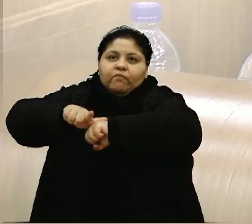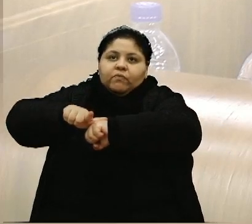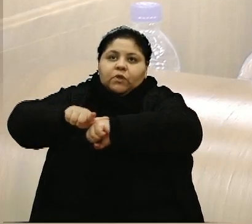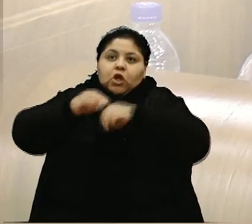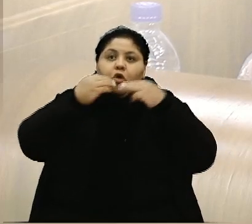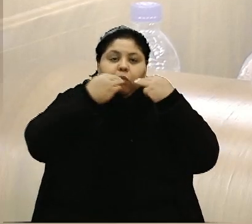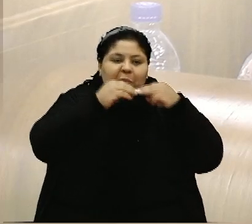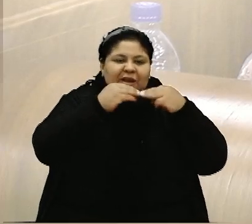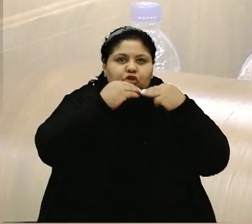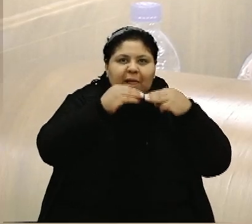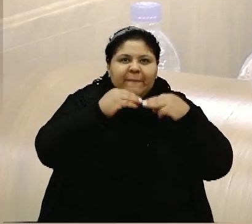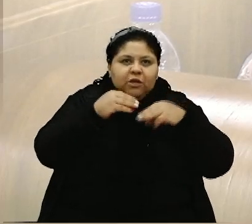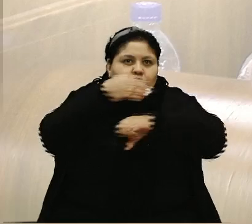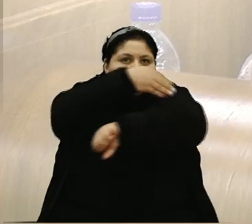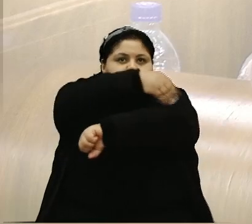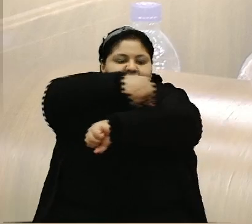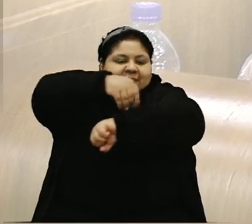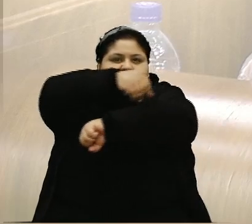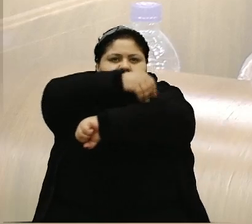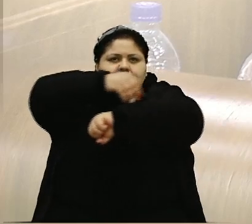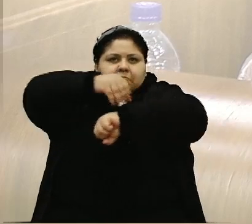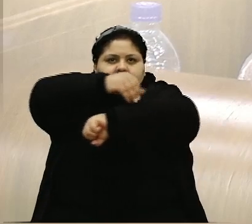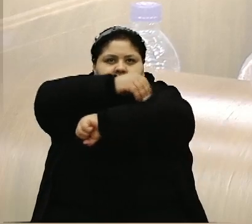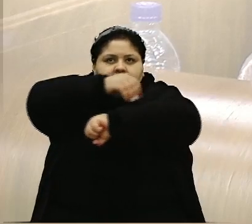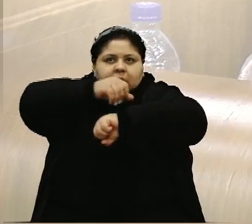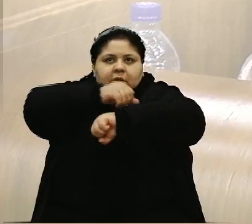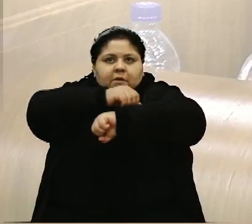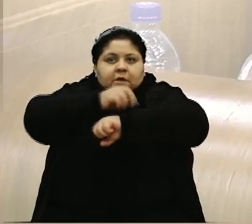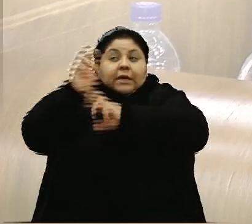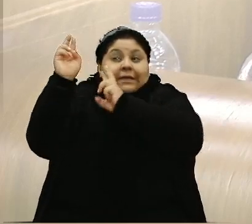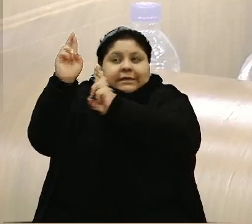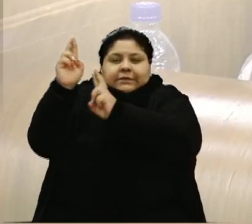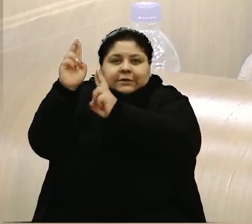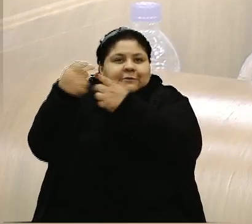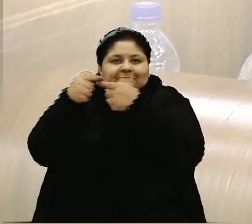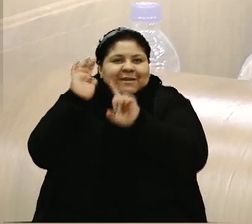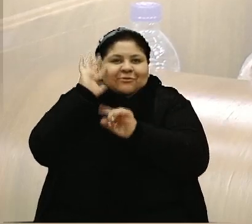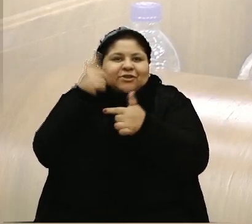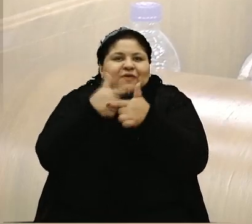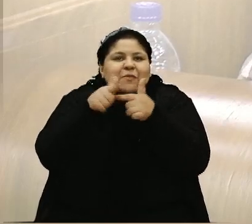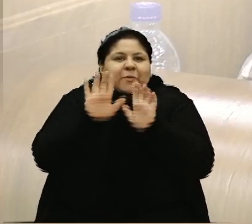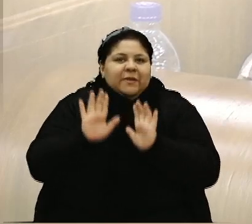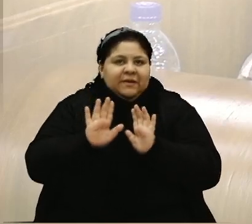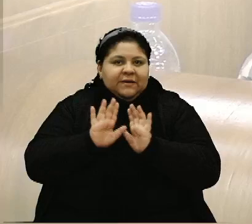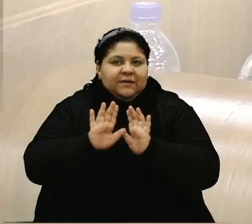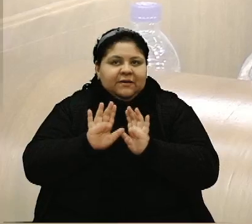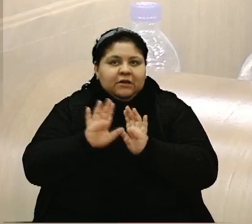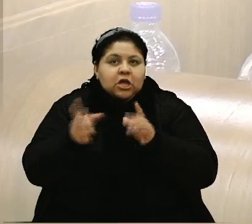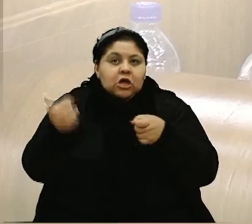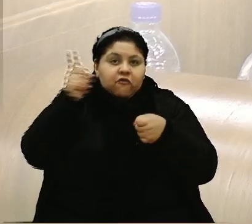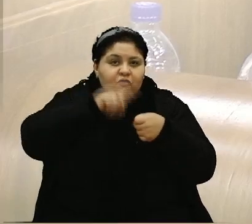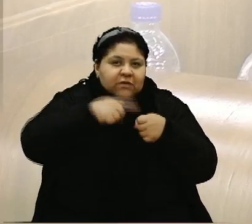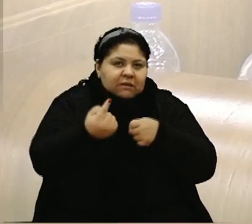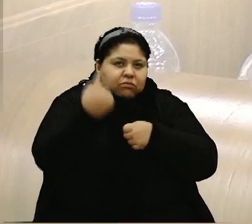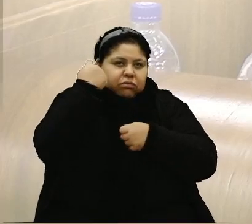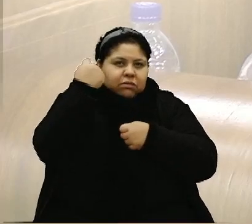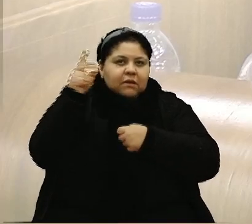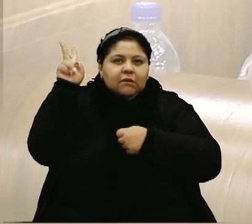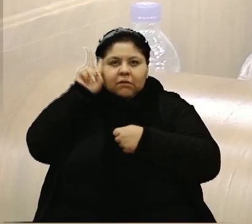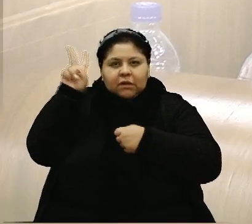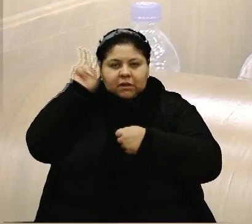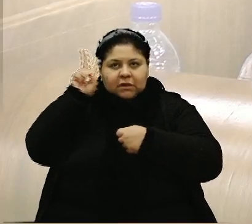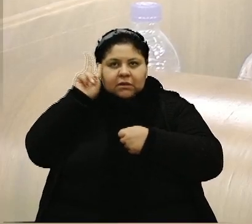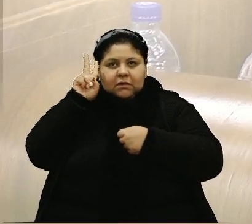patrulhamento com cascalho, causou expectativa, mas que não resolveu o problema. Eu quero voltar um pouquinho ao passado e lembrar que no